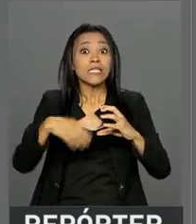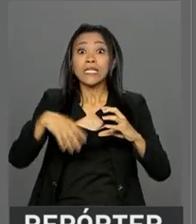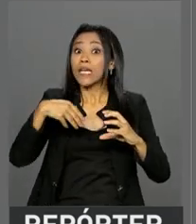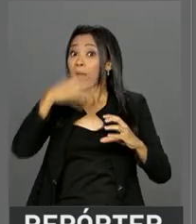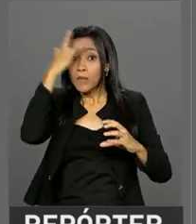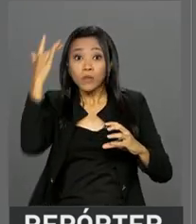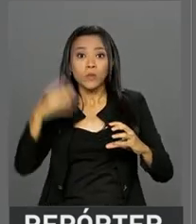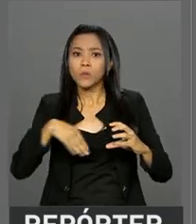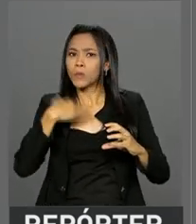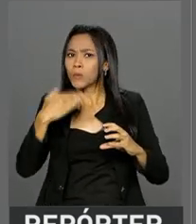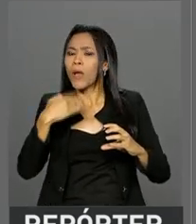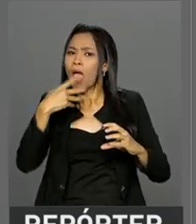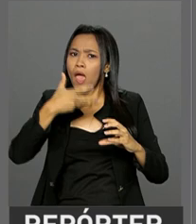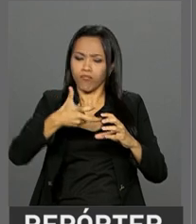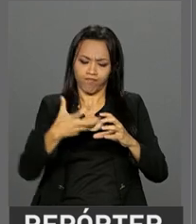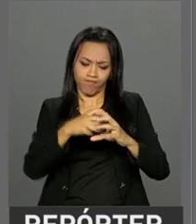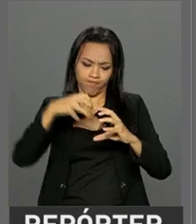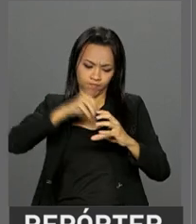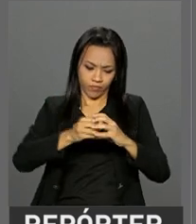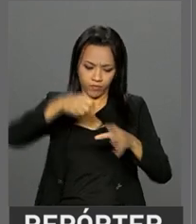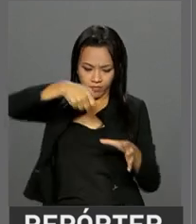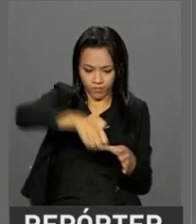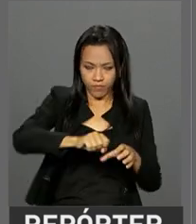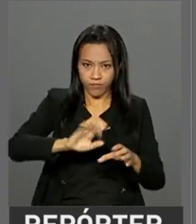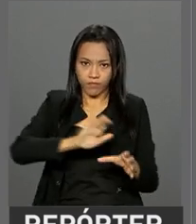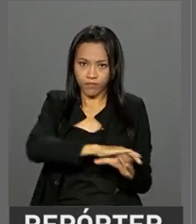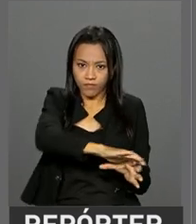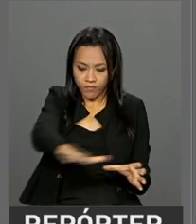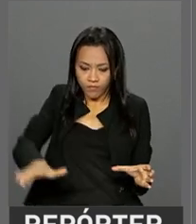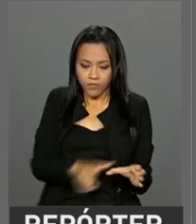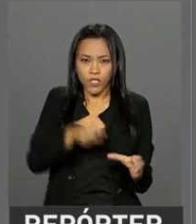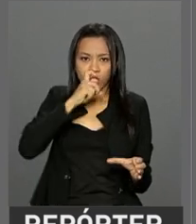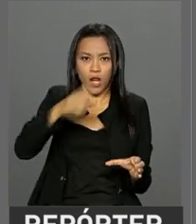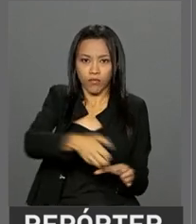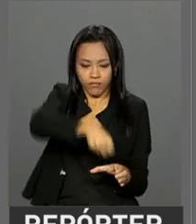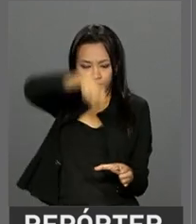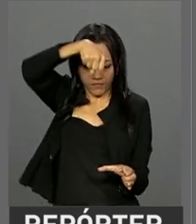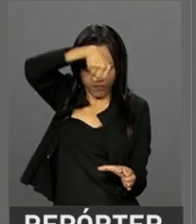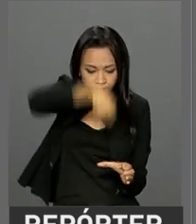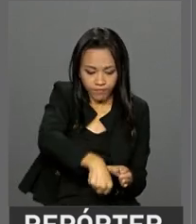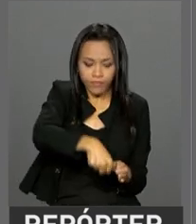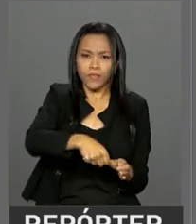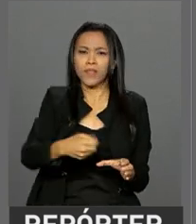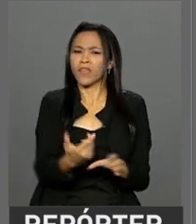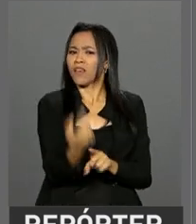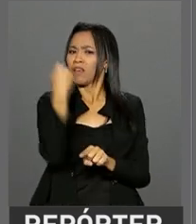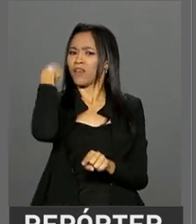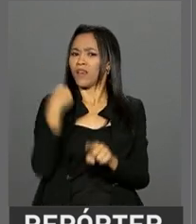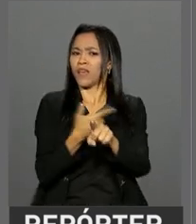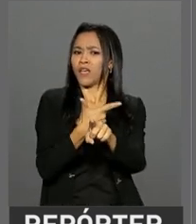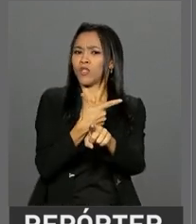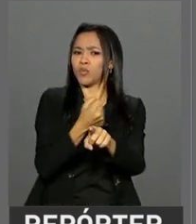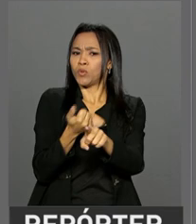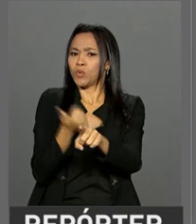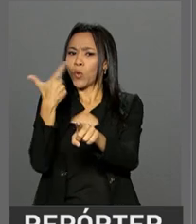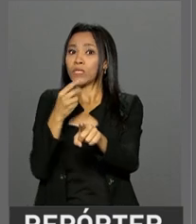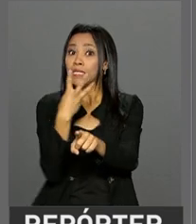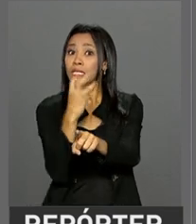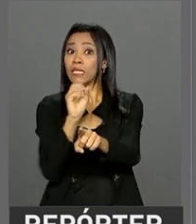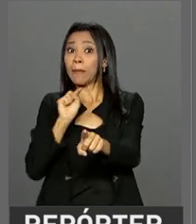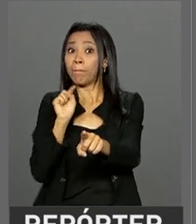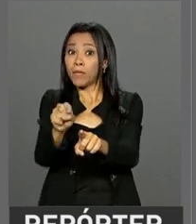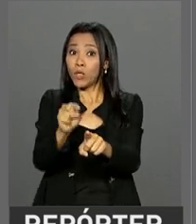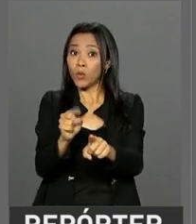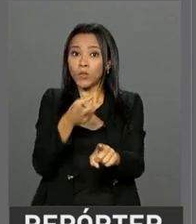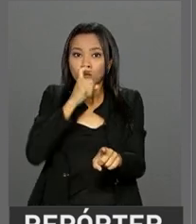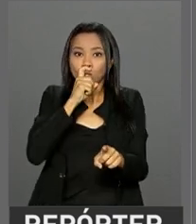inseminação são congelados ou descartados. Em 2012 era cerca de 30.000 o número de embriões congelados